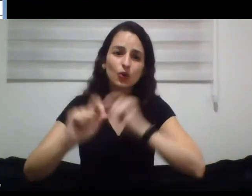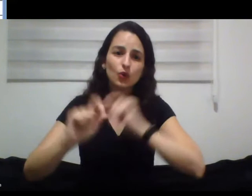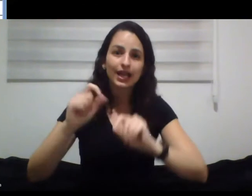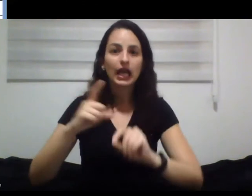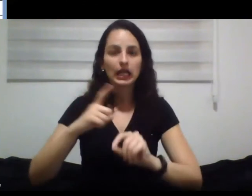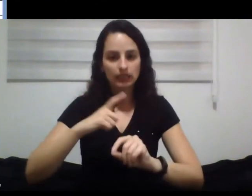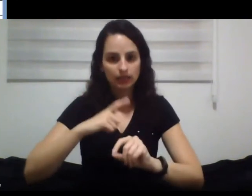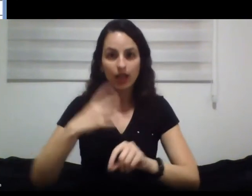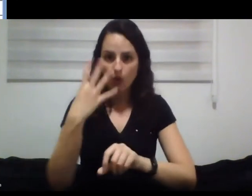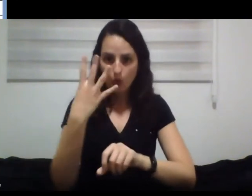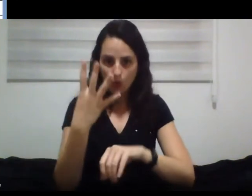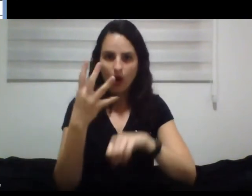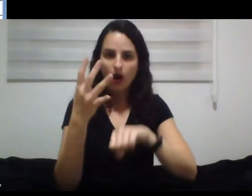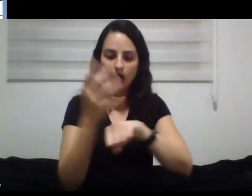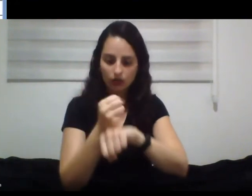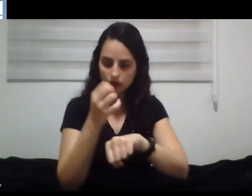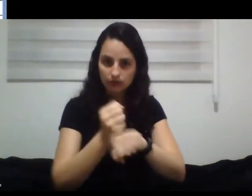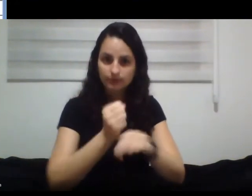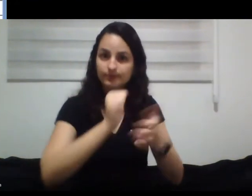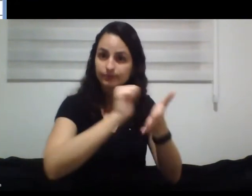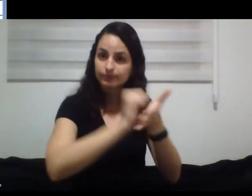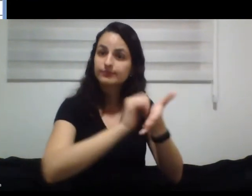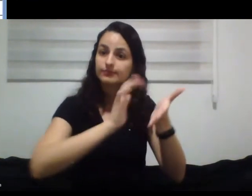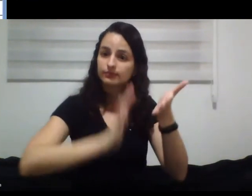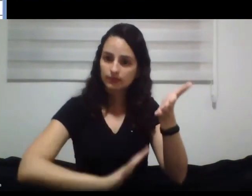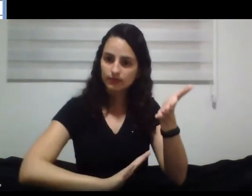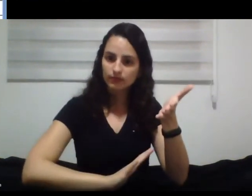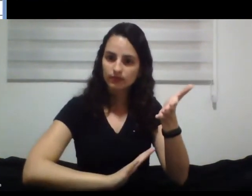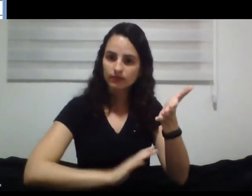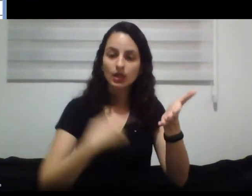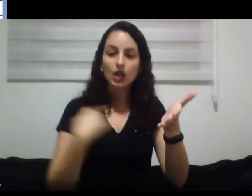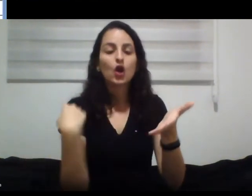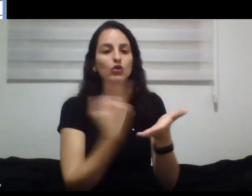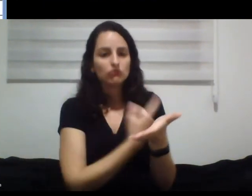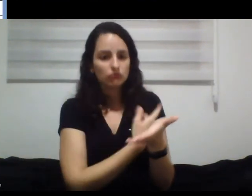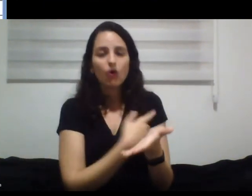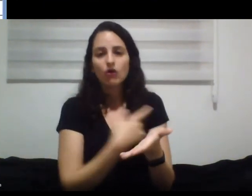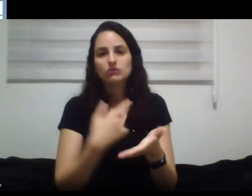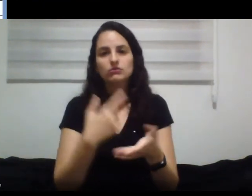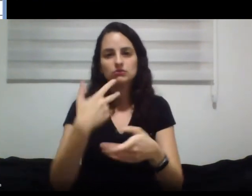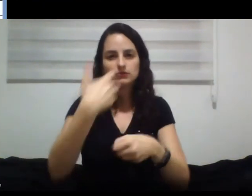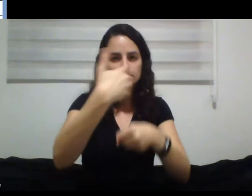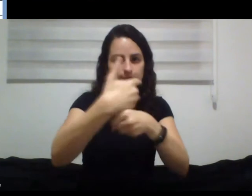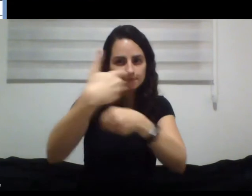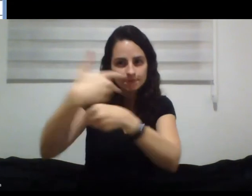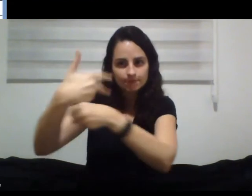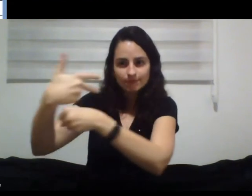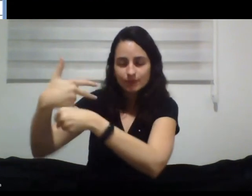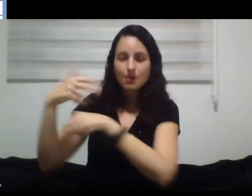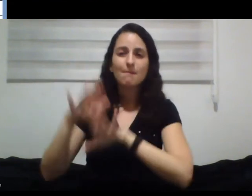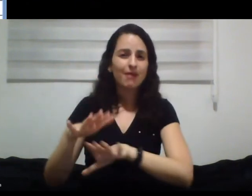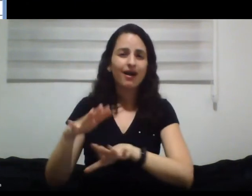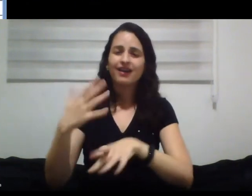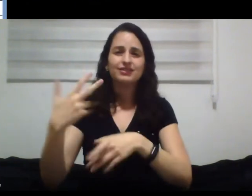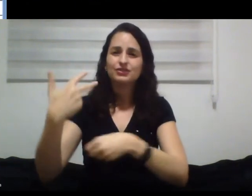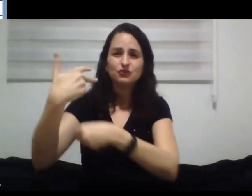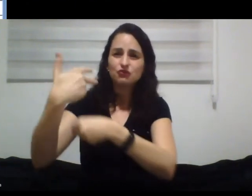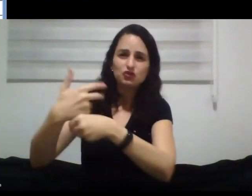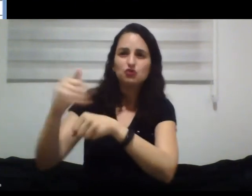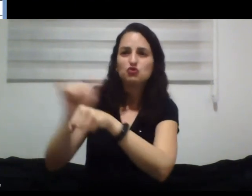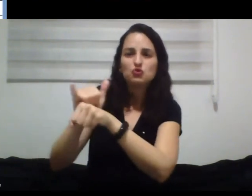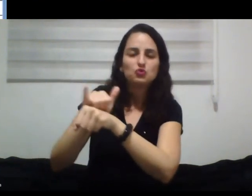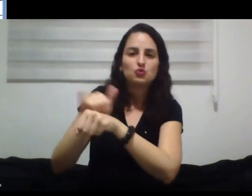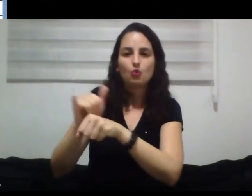maioria, monetizando. Né? Então, eu acho que eu gostaria de saber se nós estamos capacitando ou alertando